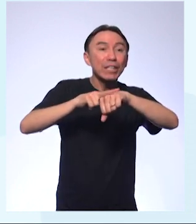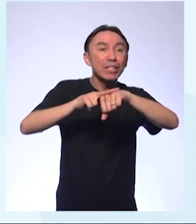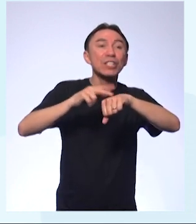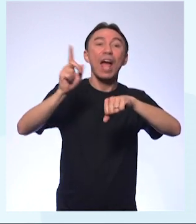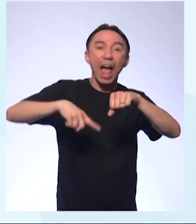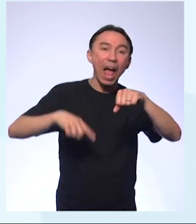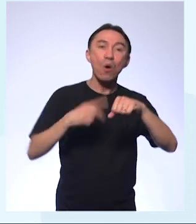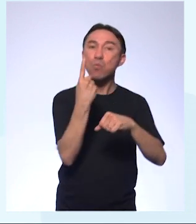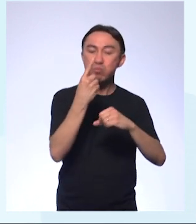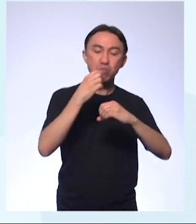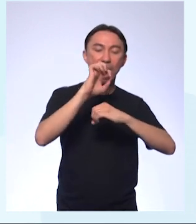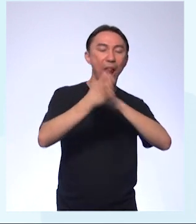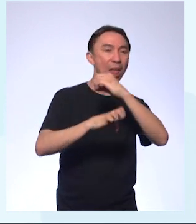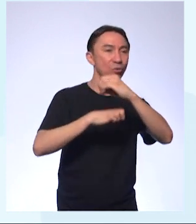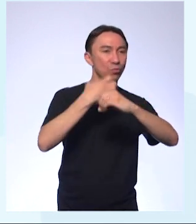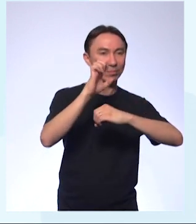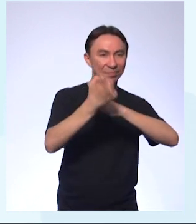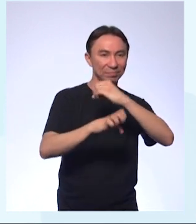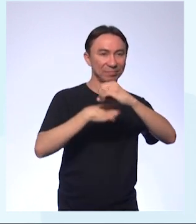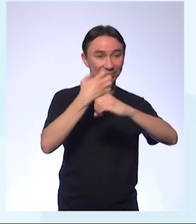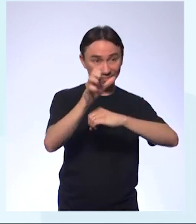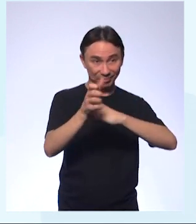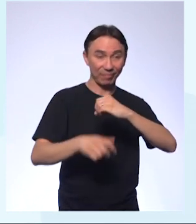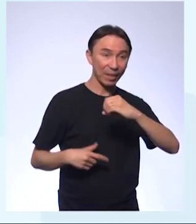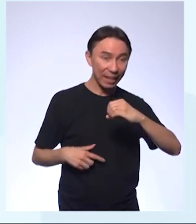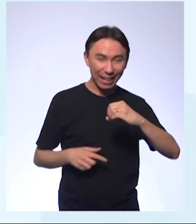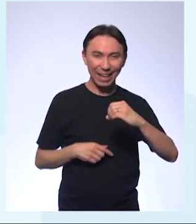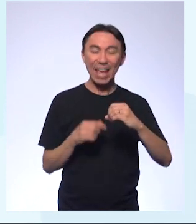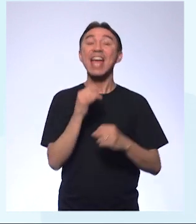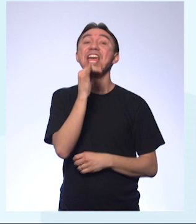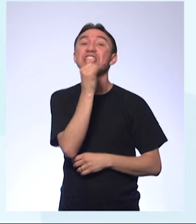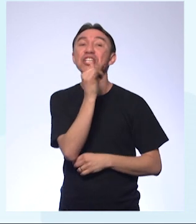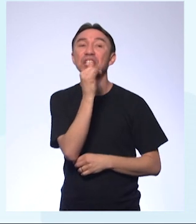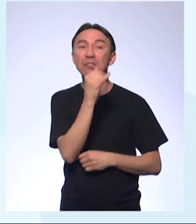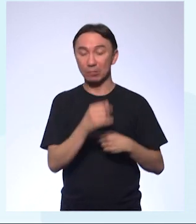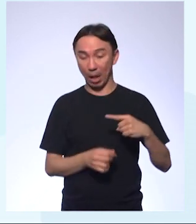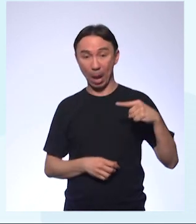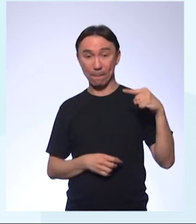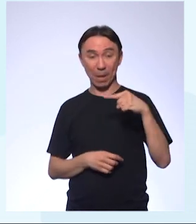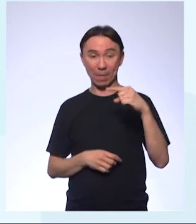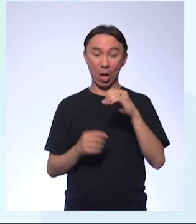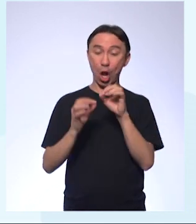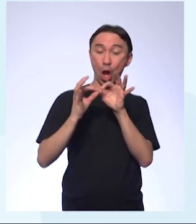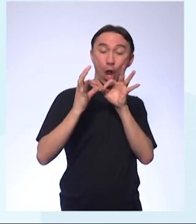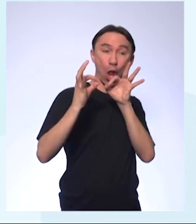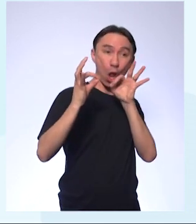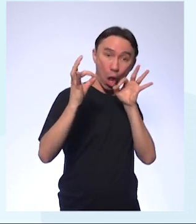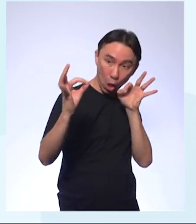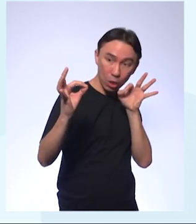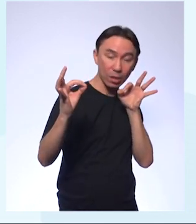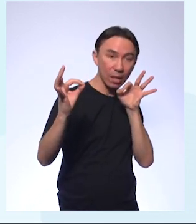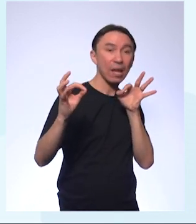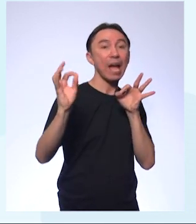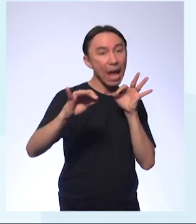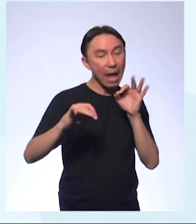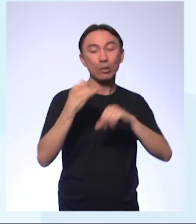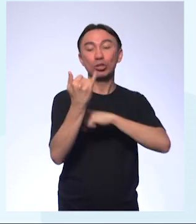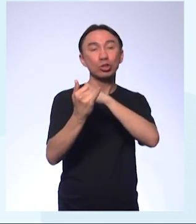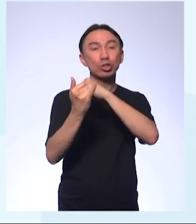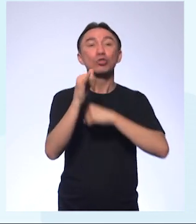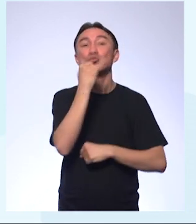K, L, M, N, O, P, Q, ou pelos números 1, 2, 3, 4, 5, 6 e 7. Essa bolinha verde representa